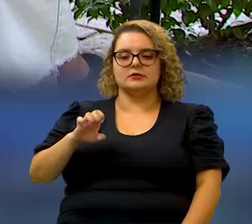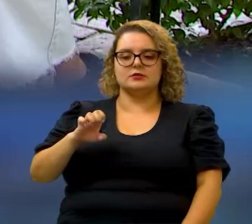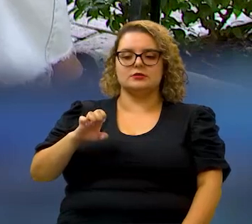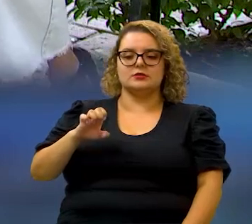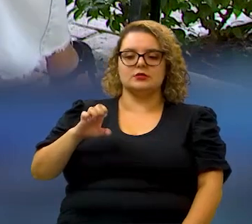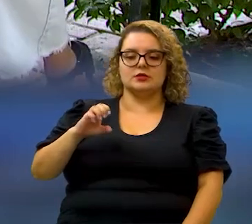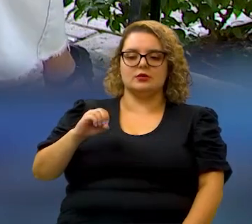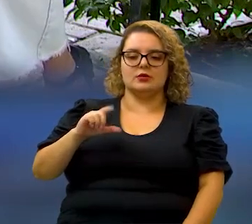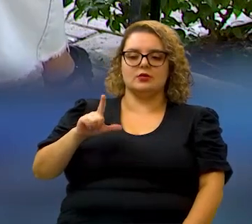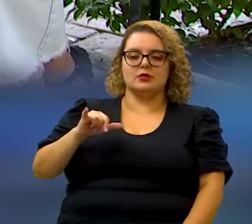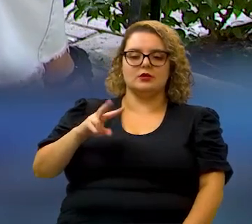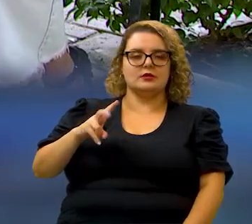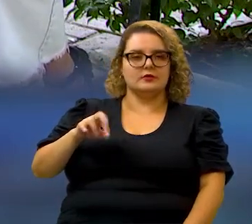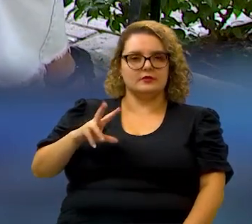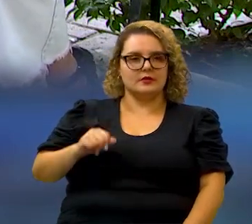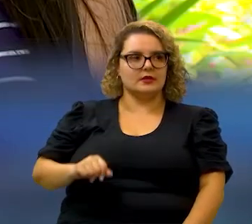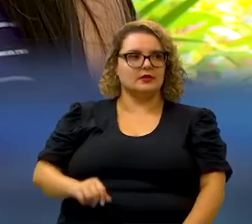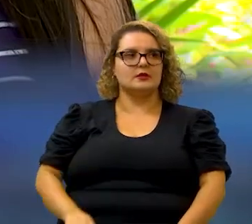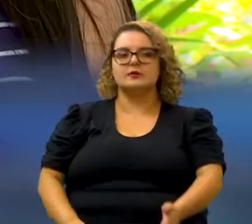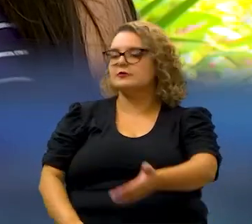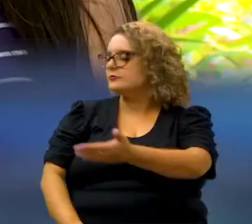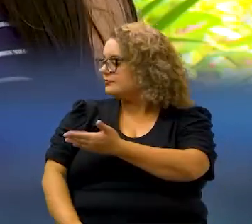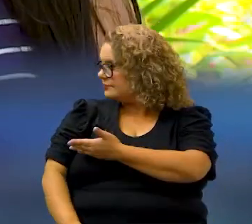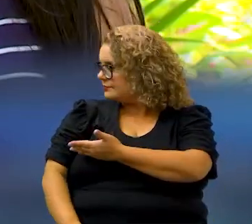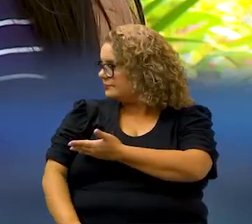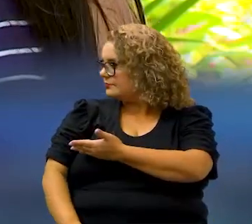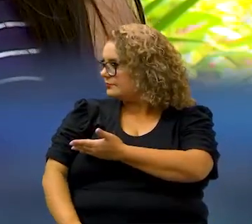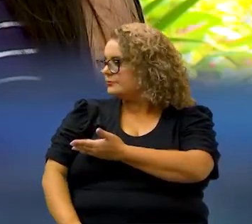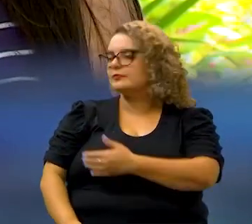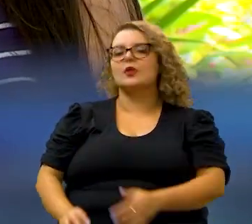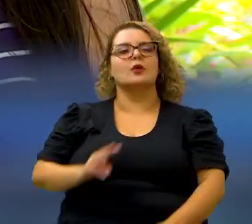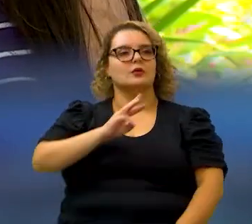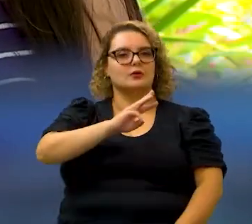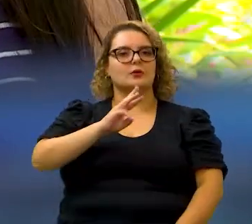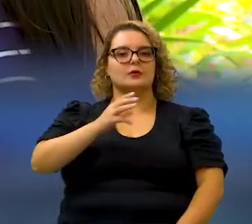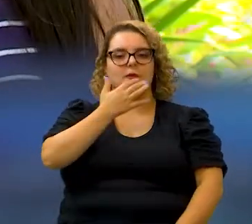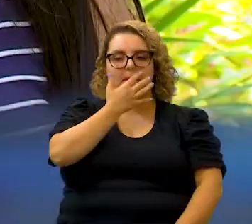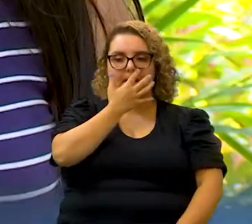tem site, né? Tem. É o